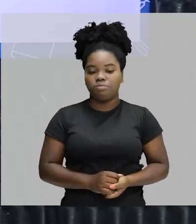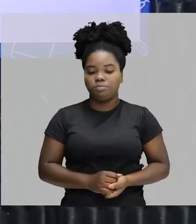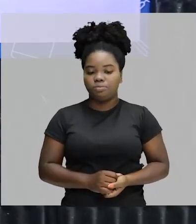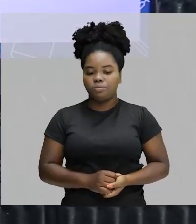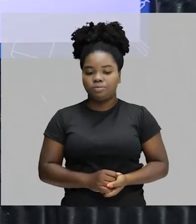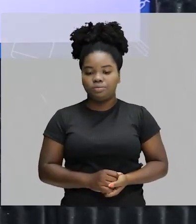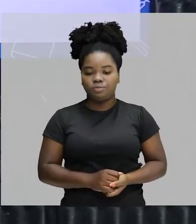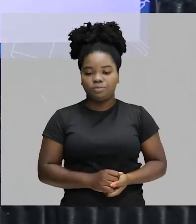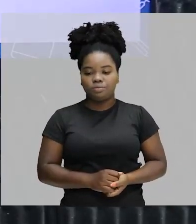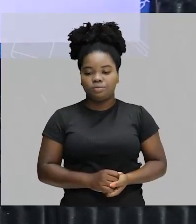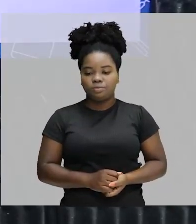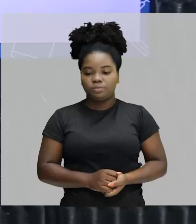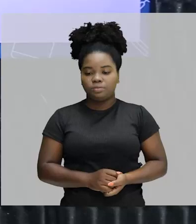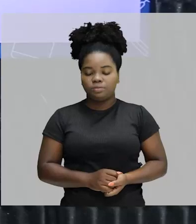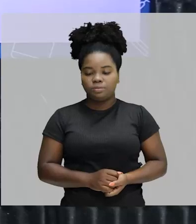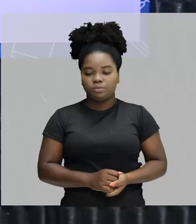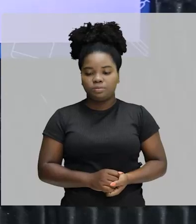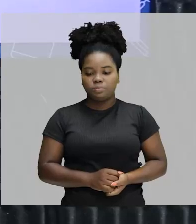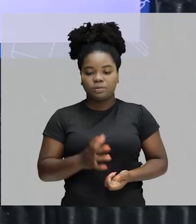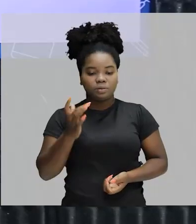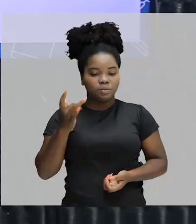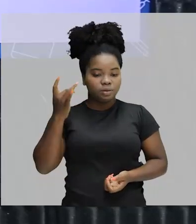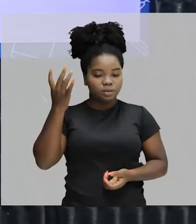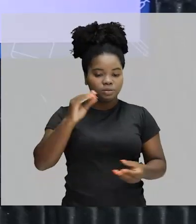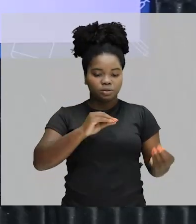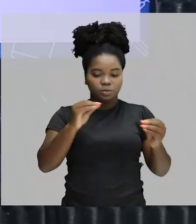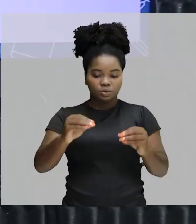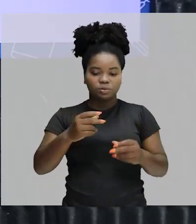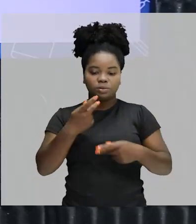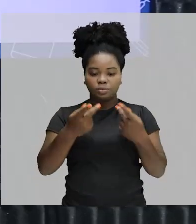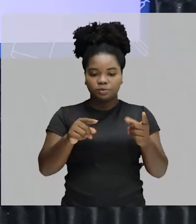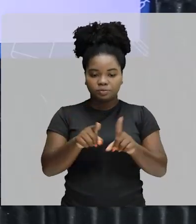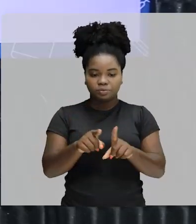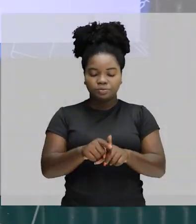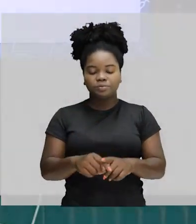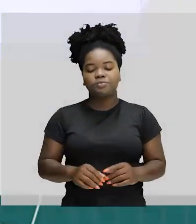anulado o hiato, fica mais fácil até da gente pronunciar.